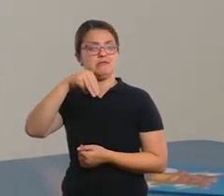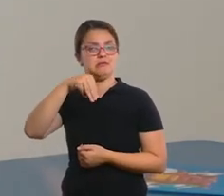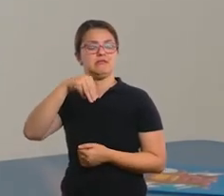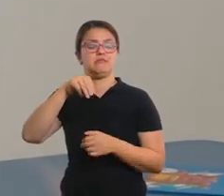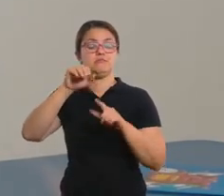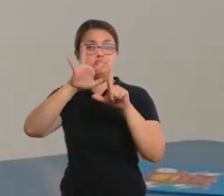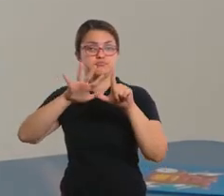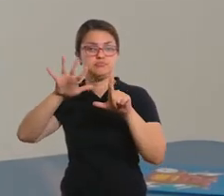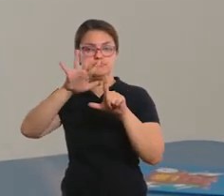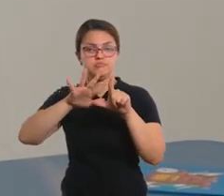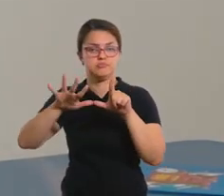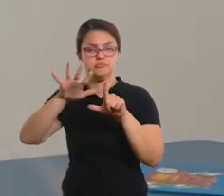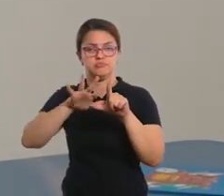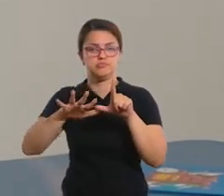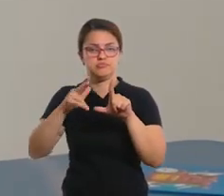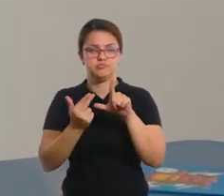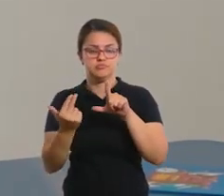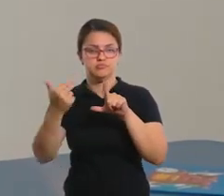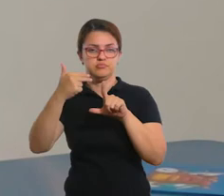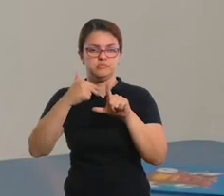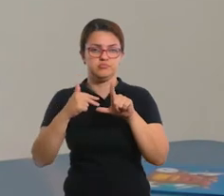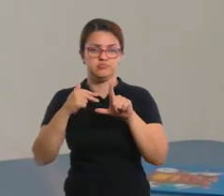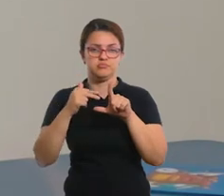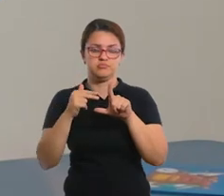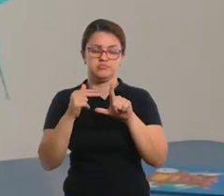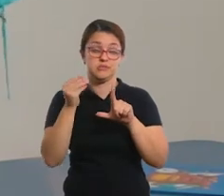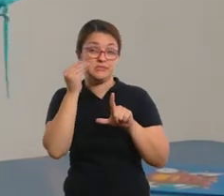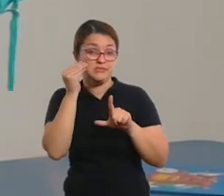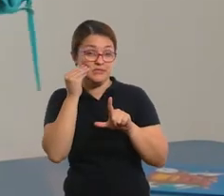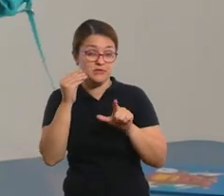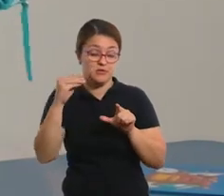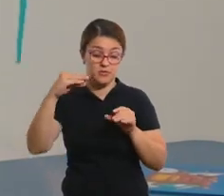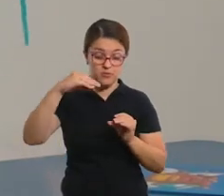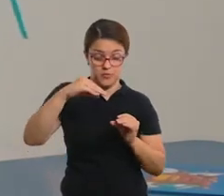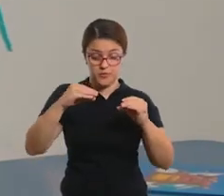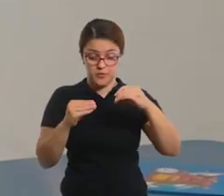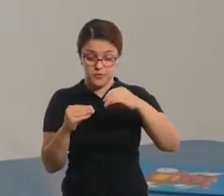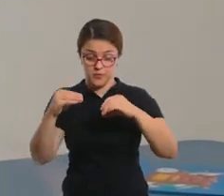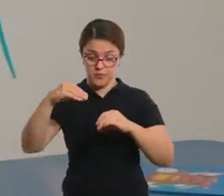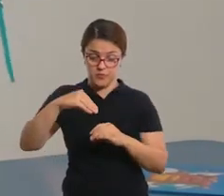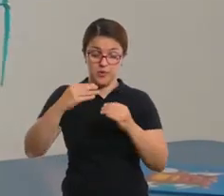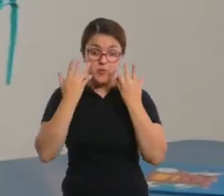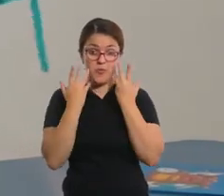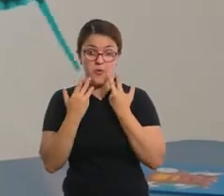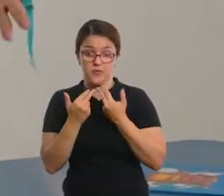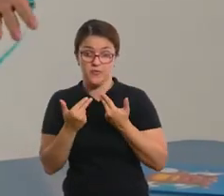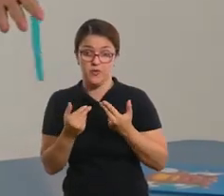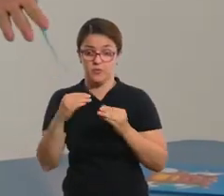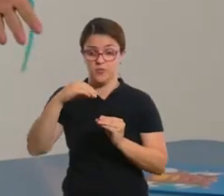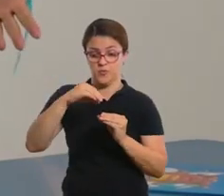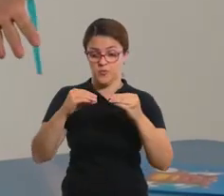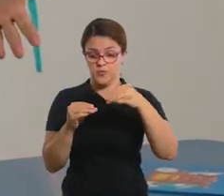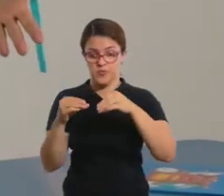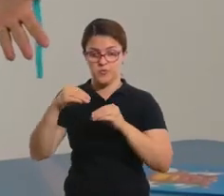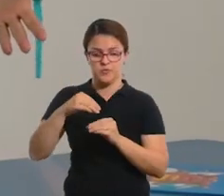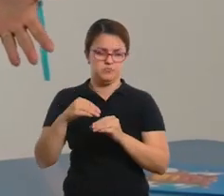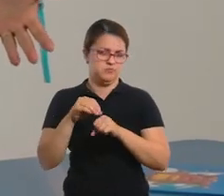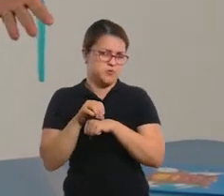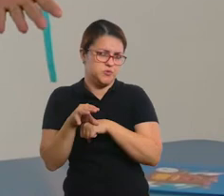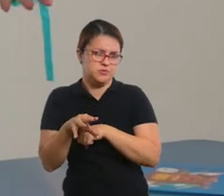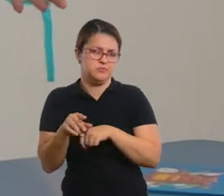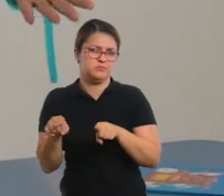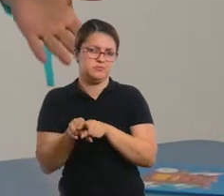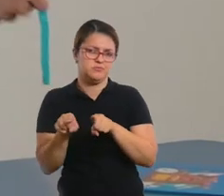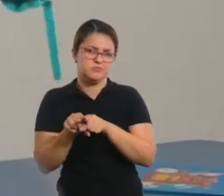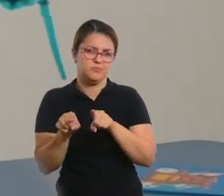casa, fazendo figuras de animais. E aí, aqui eu tenho uma sugestão. Mas se você digitar no seu buscador